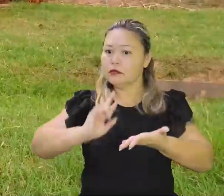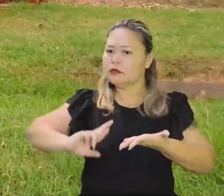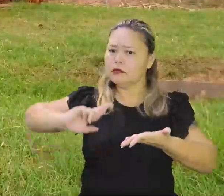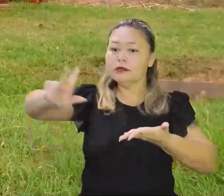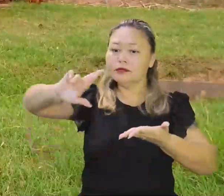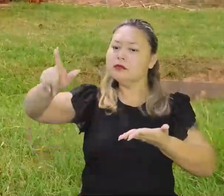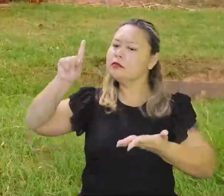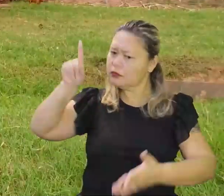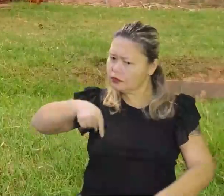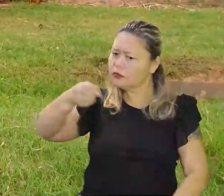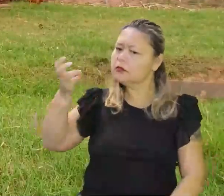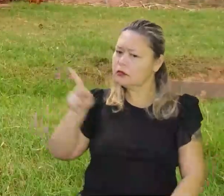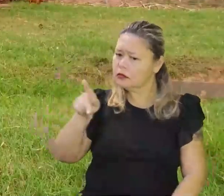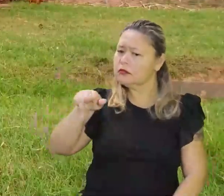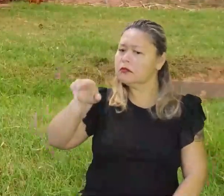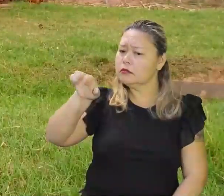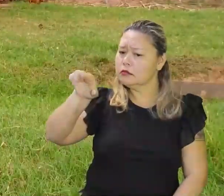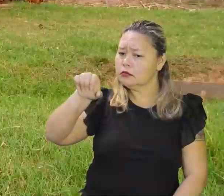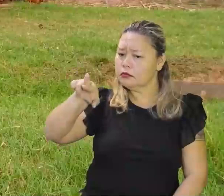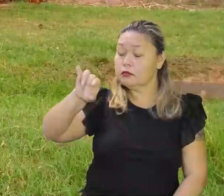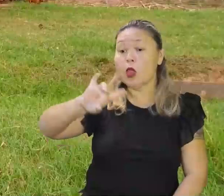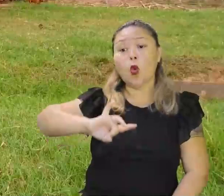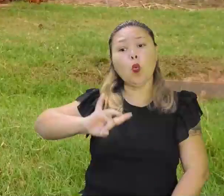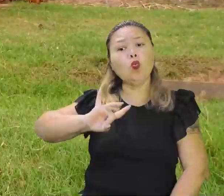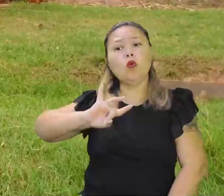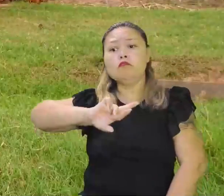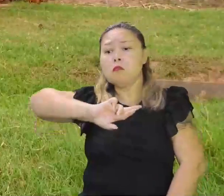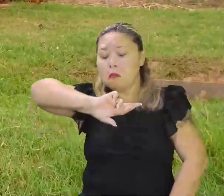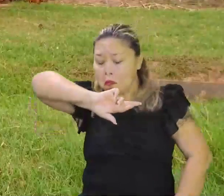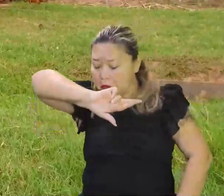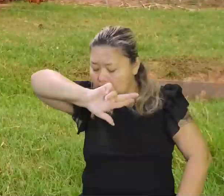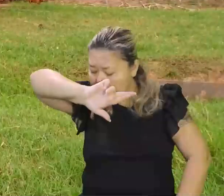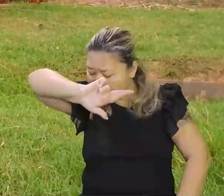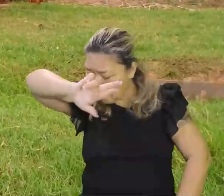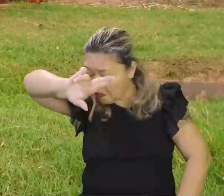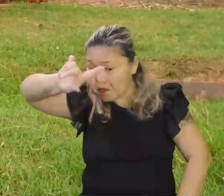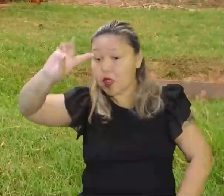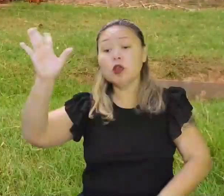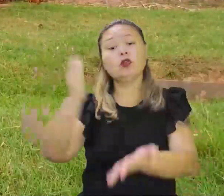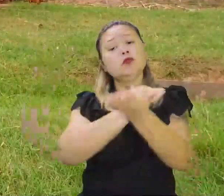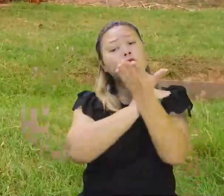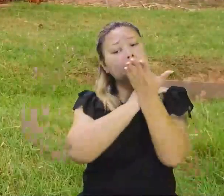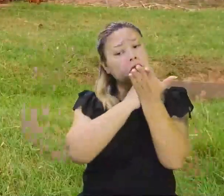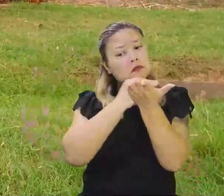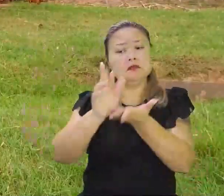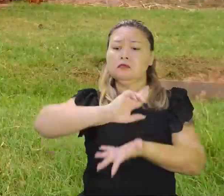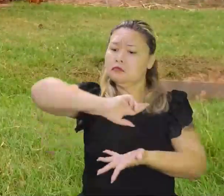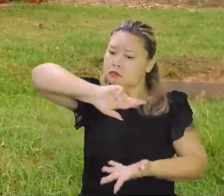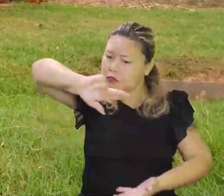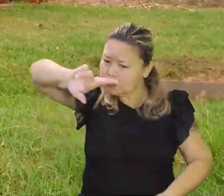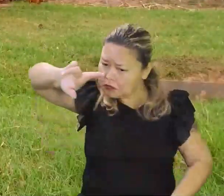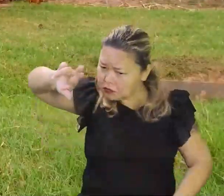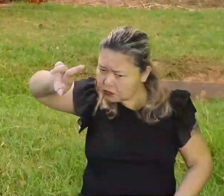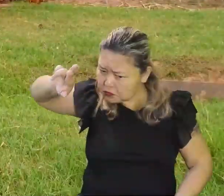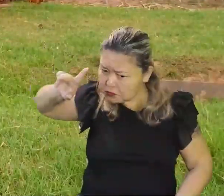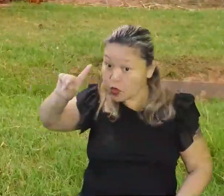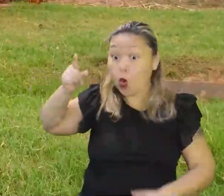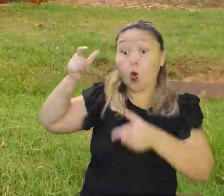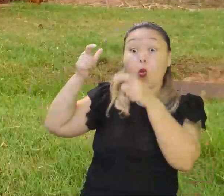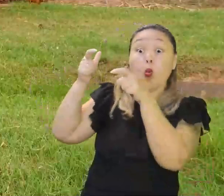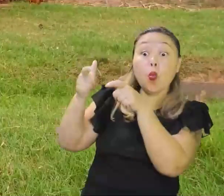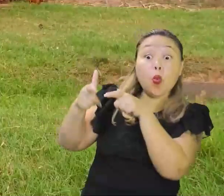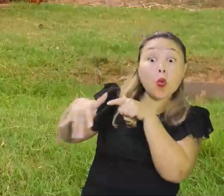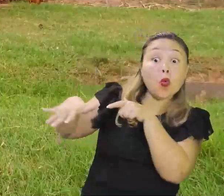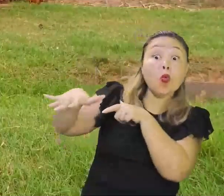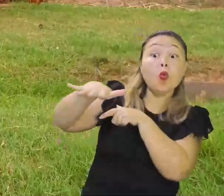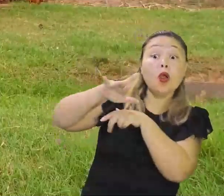diferente, não tá, professor Maurício? Totalmente diferente. Já começamos diferente, não é? Por quê? Já diferente, o lugar é diferente. Saímos da